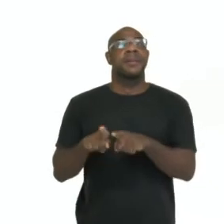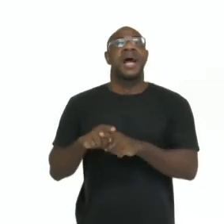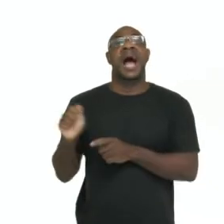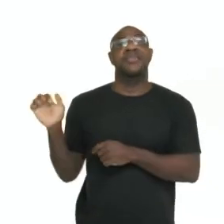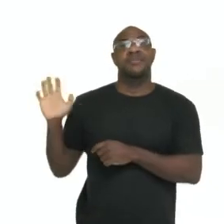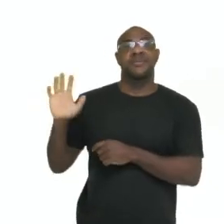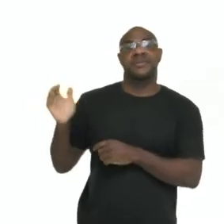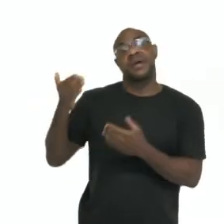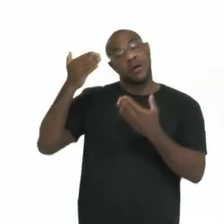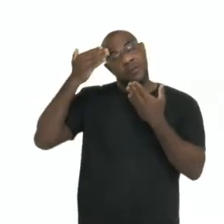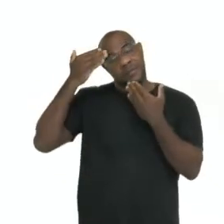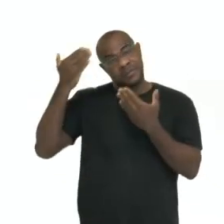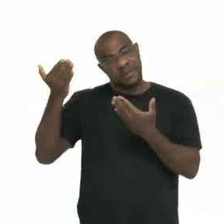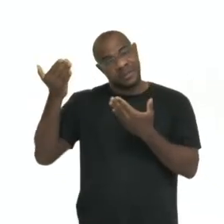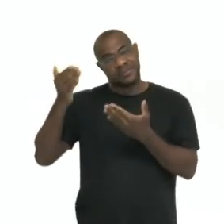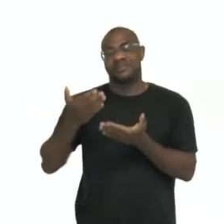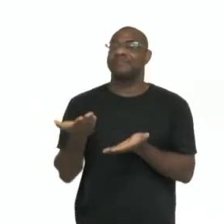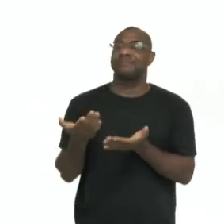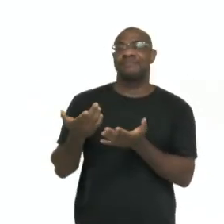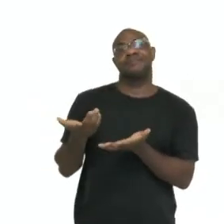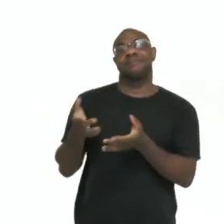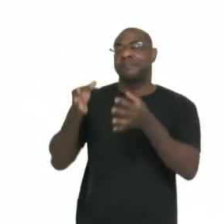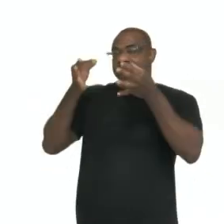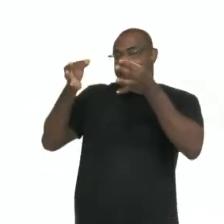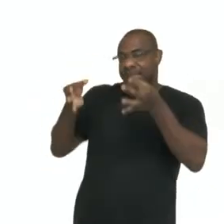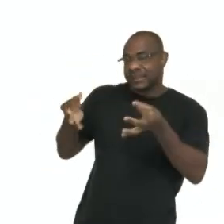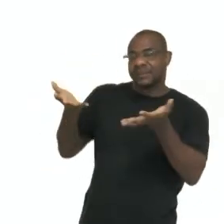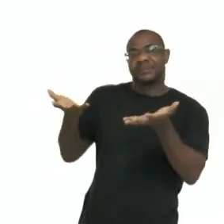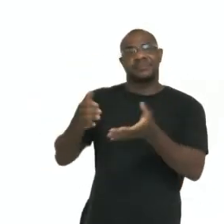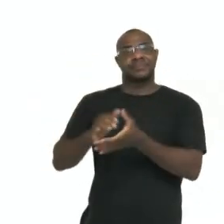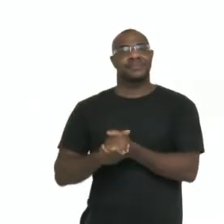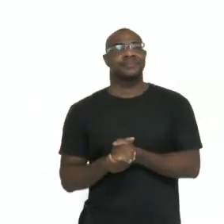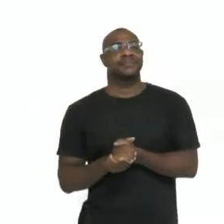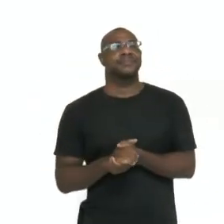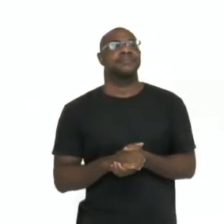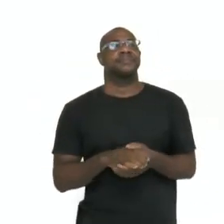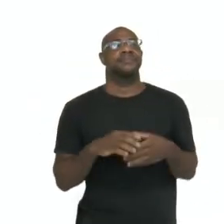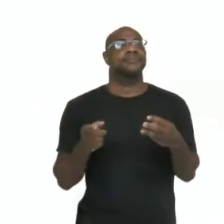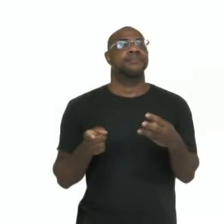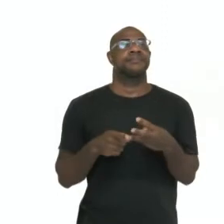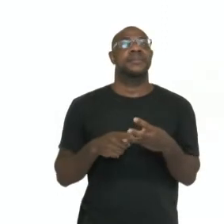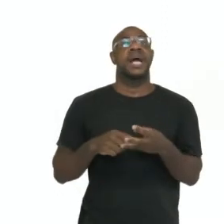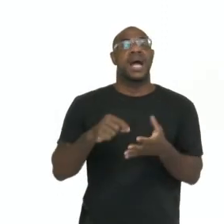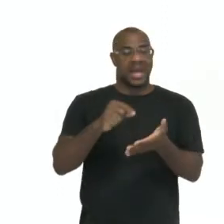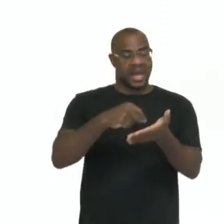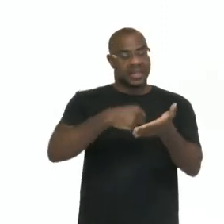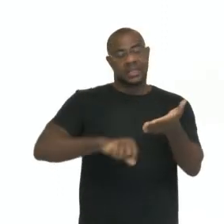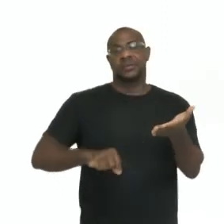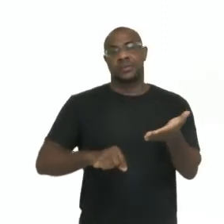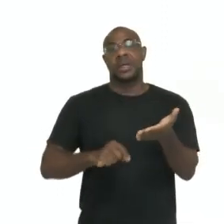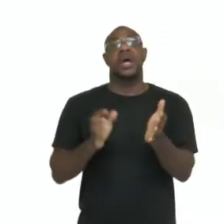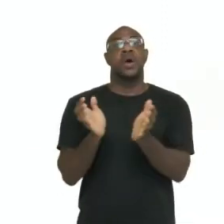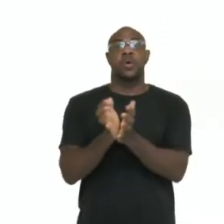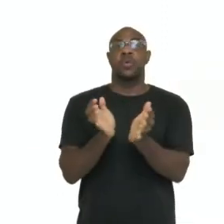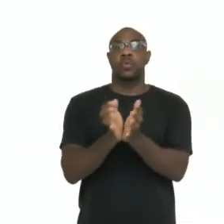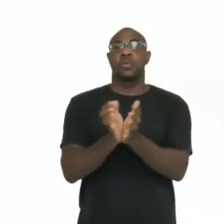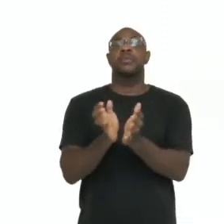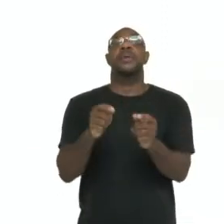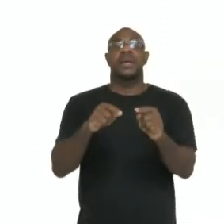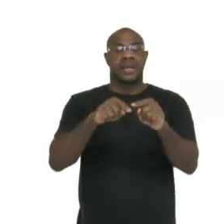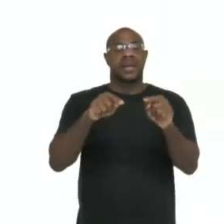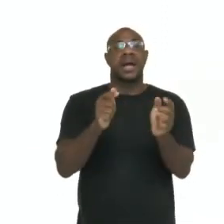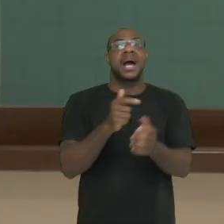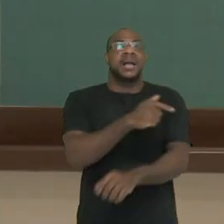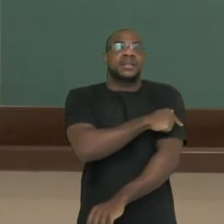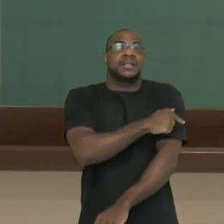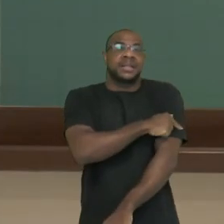atenção, né? Uma forma cordial de finalizar uma carta, de forma diplomática. E a assinatura do remetente, alunos do 7º ano